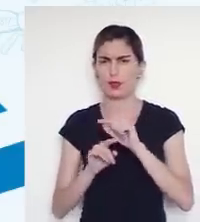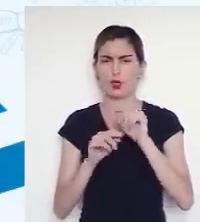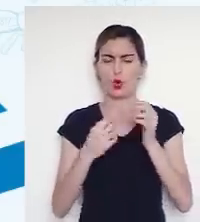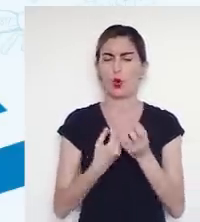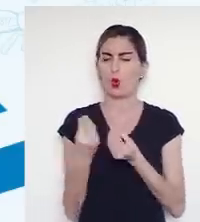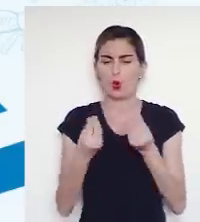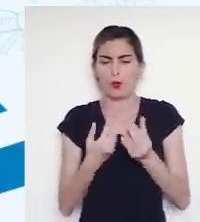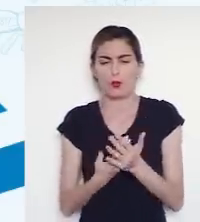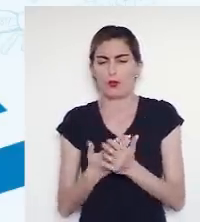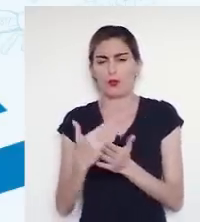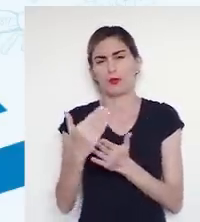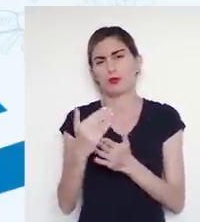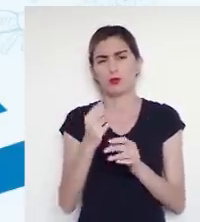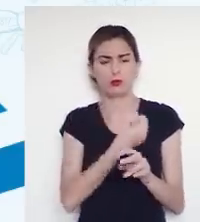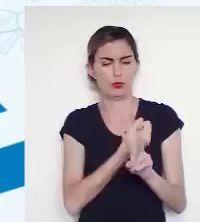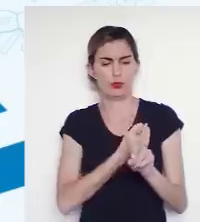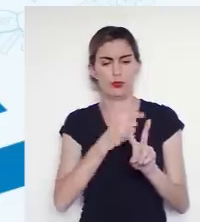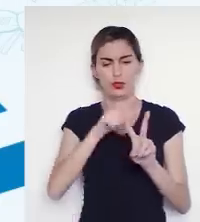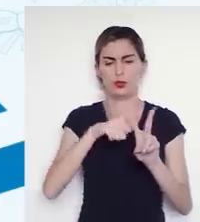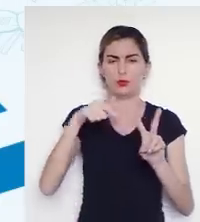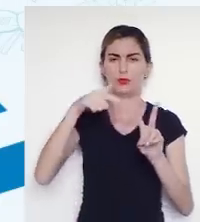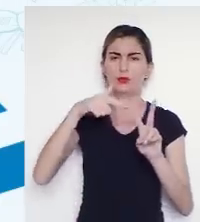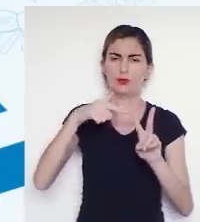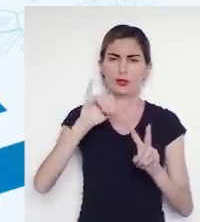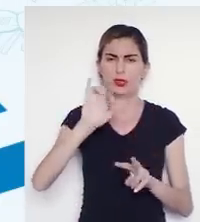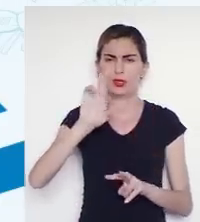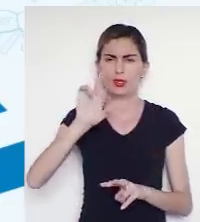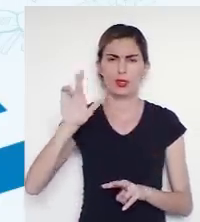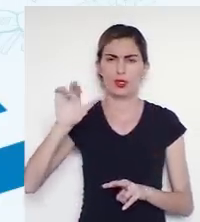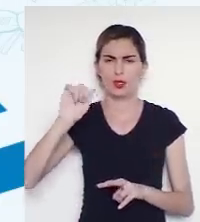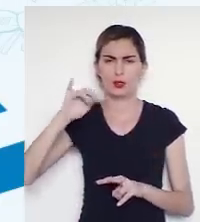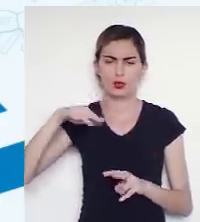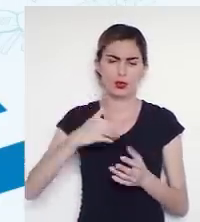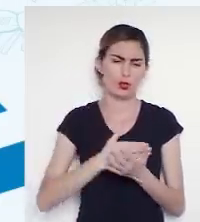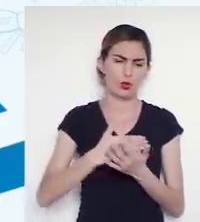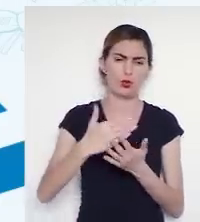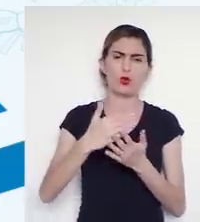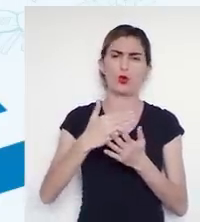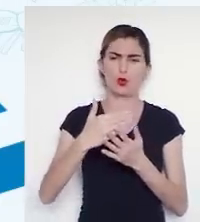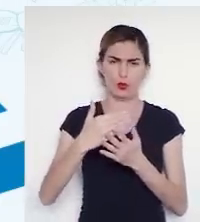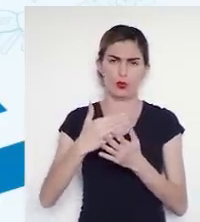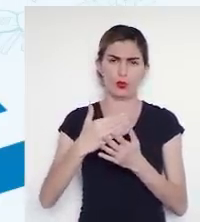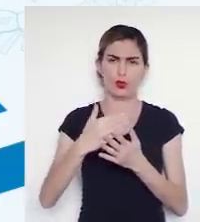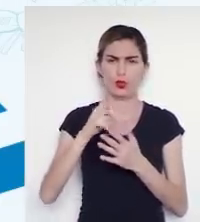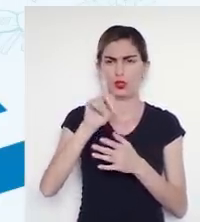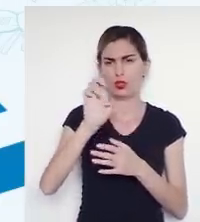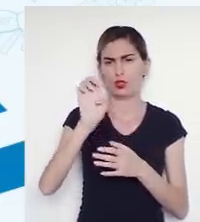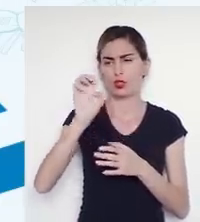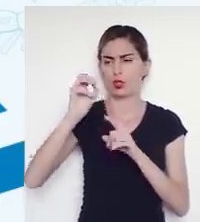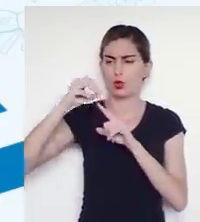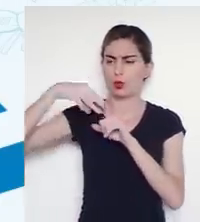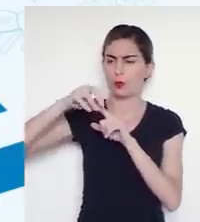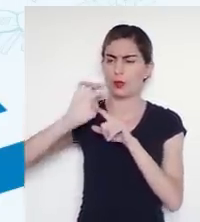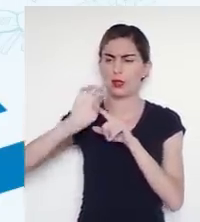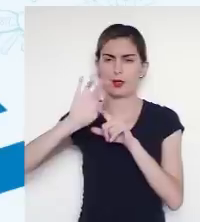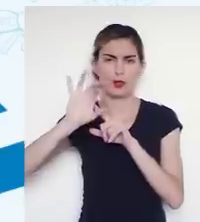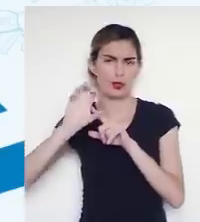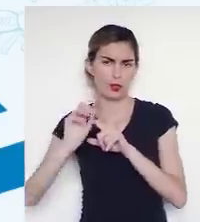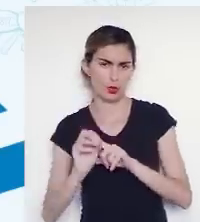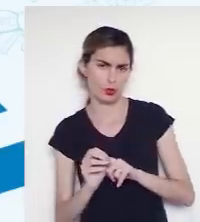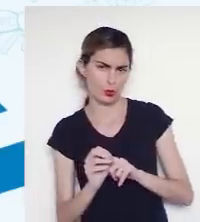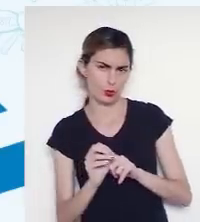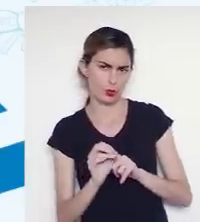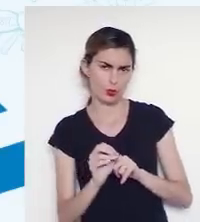dos números irracionais, como já disse, tem a sua origem num fenômeno geométrico. A